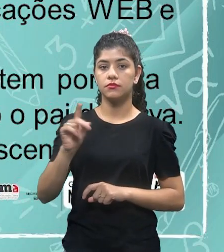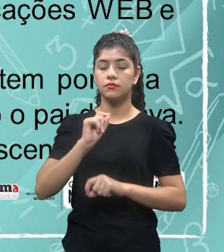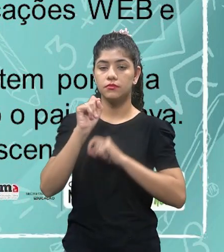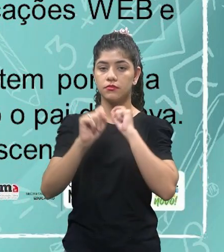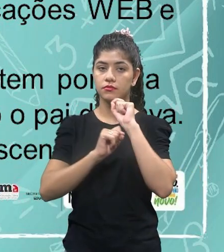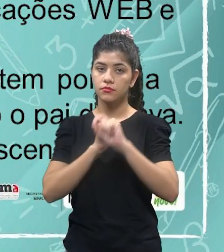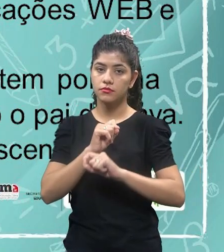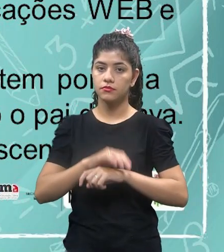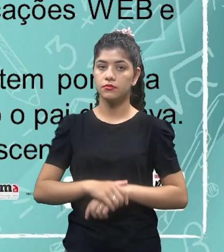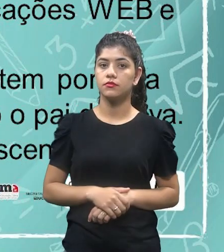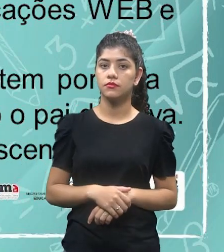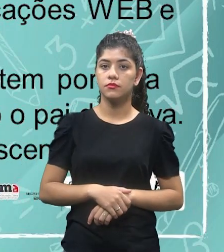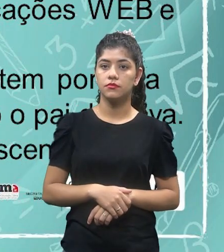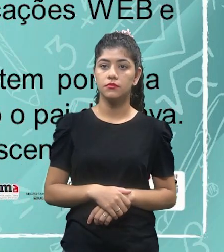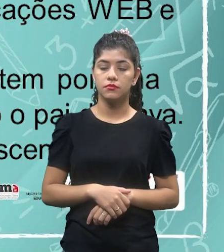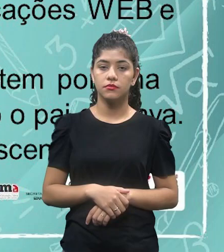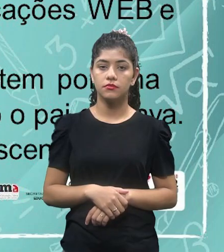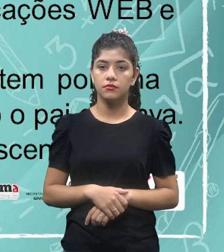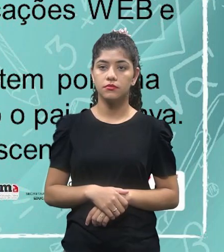na